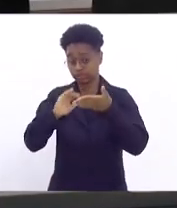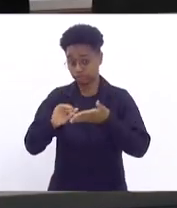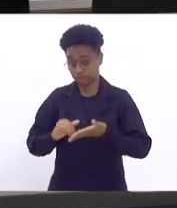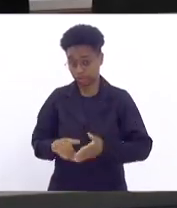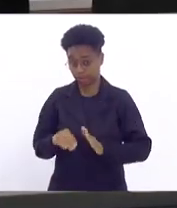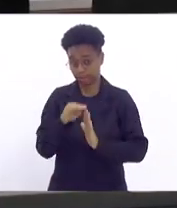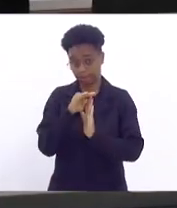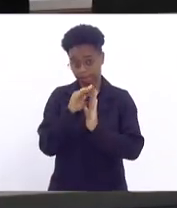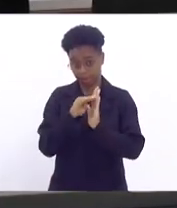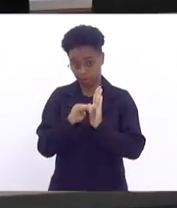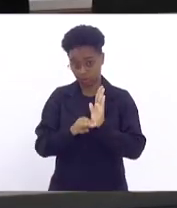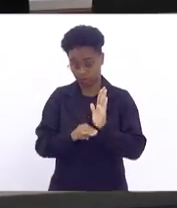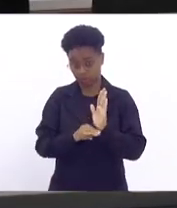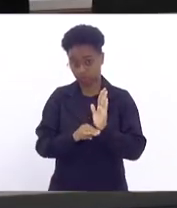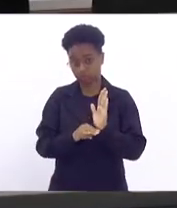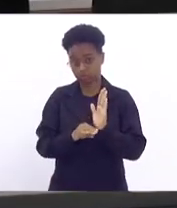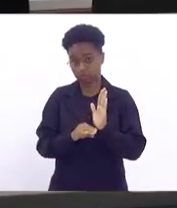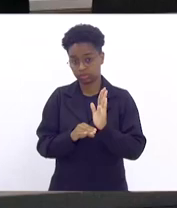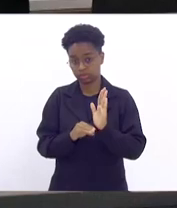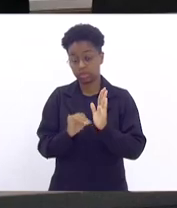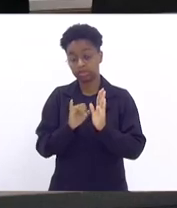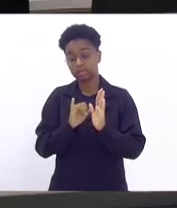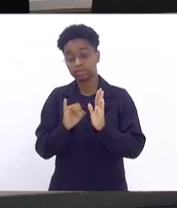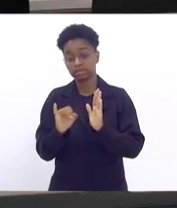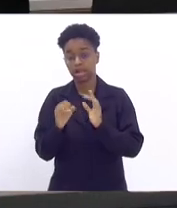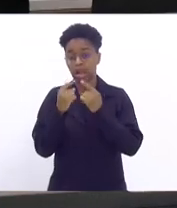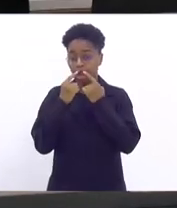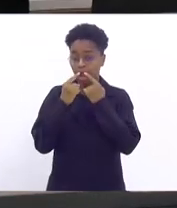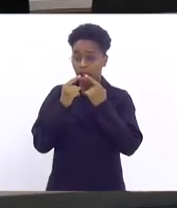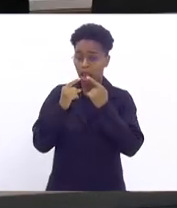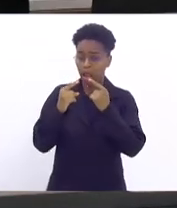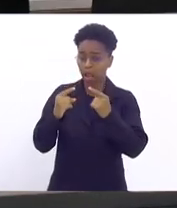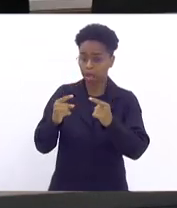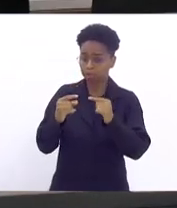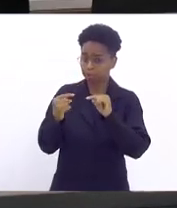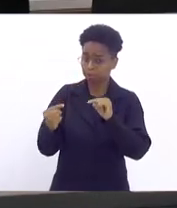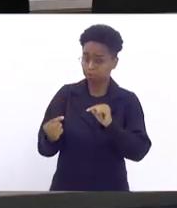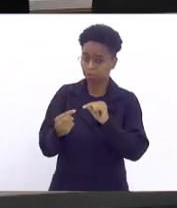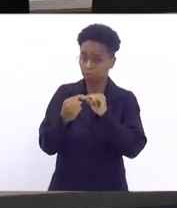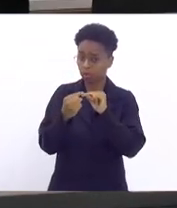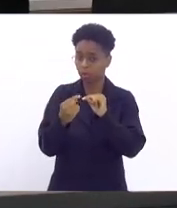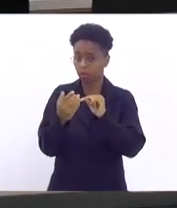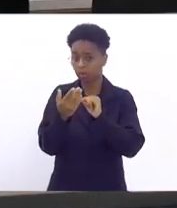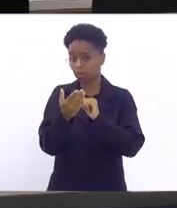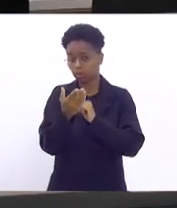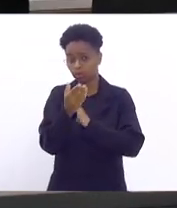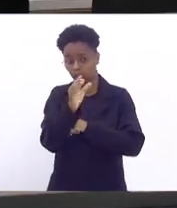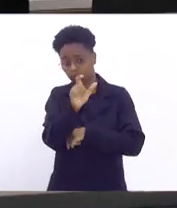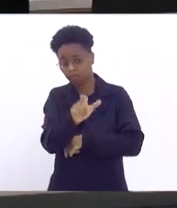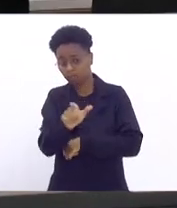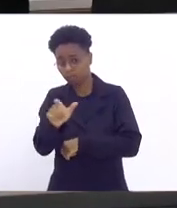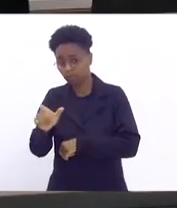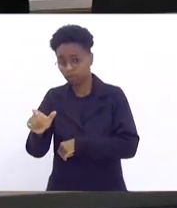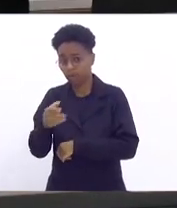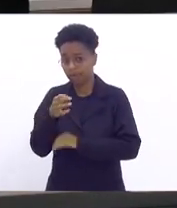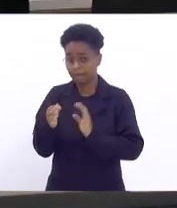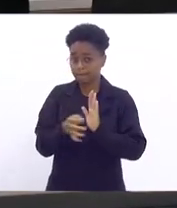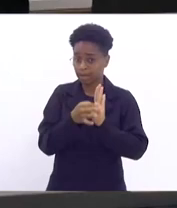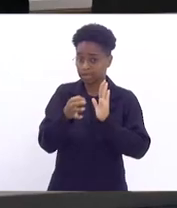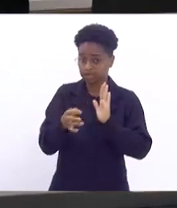relatoria questionado se aplica aqueles cuja parecer será